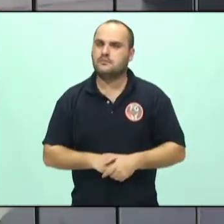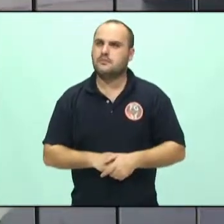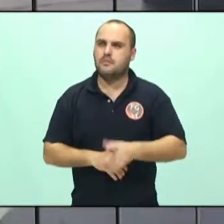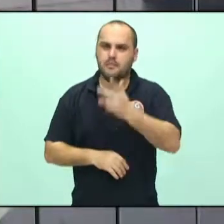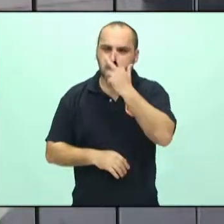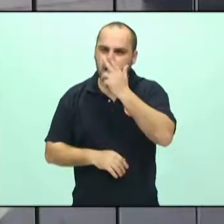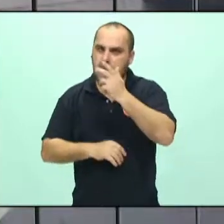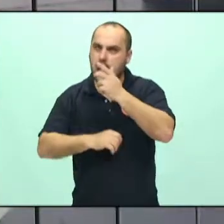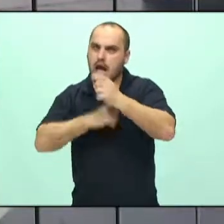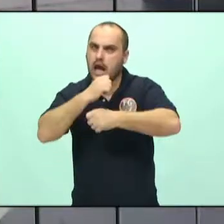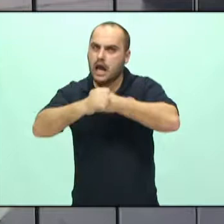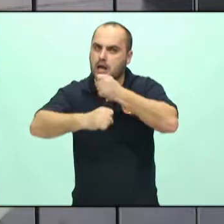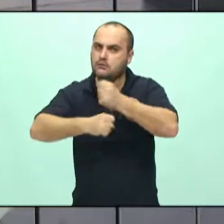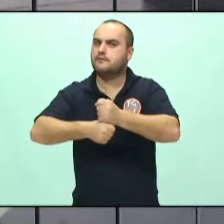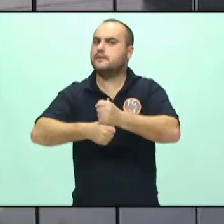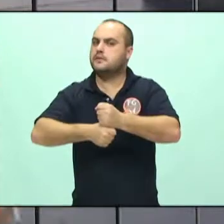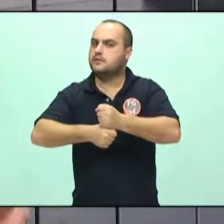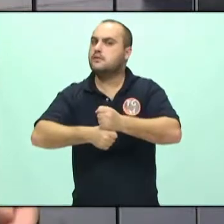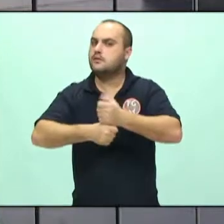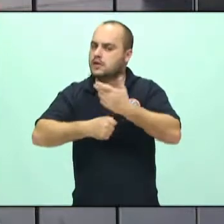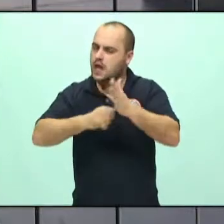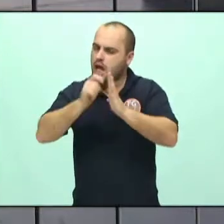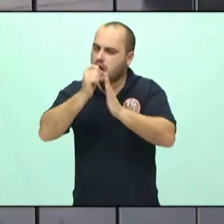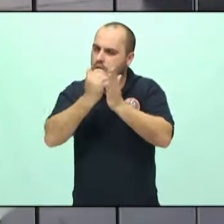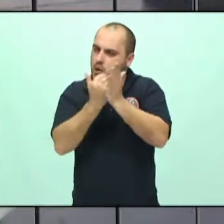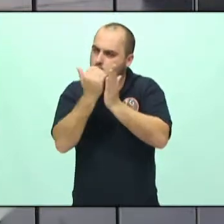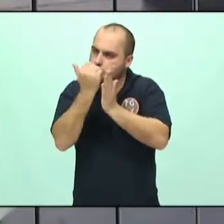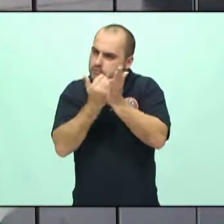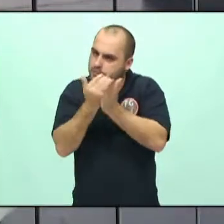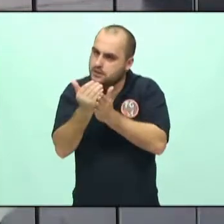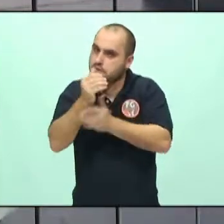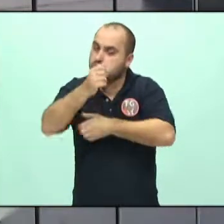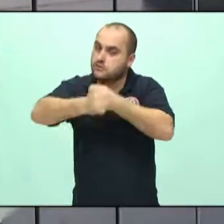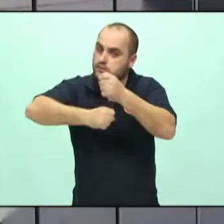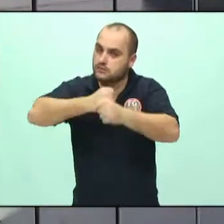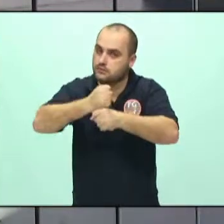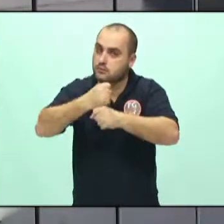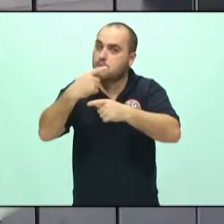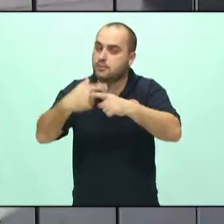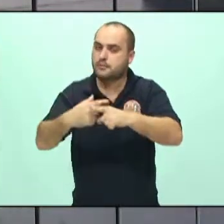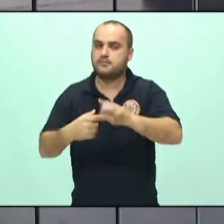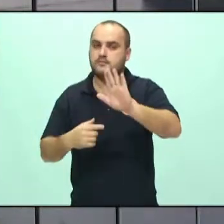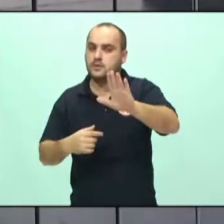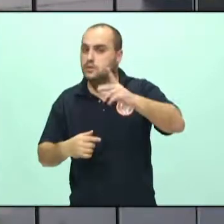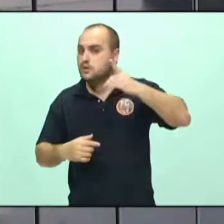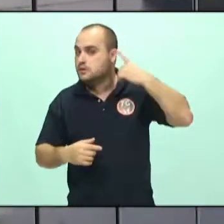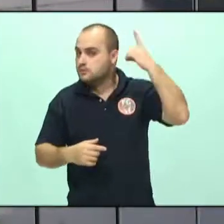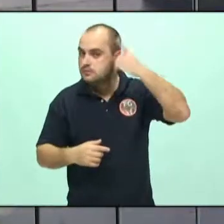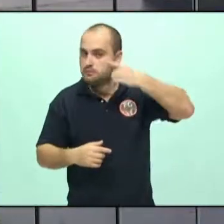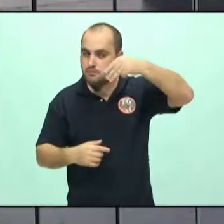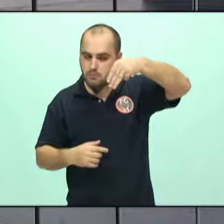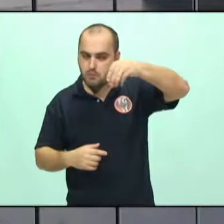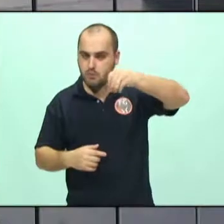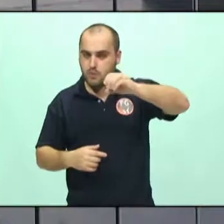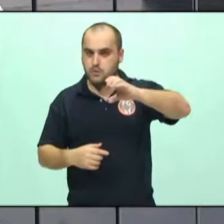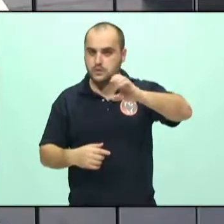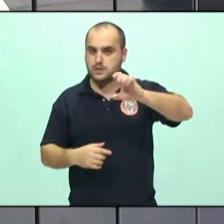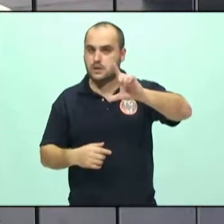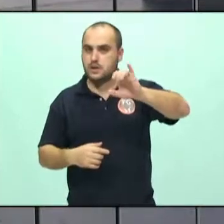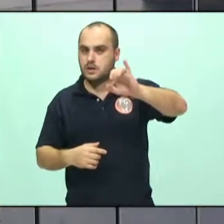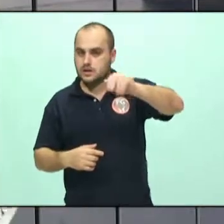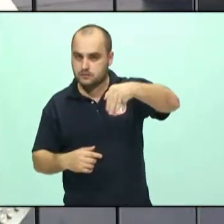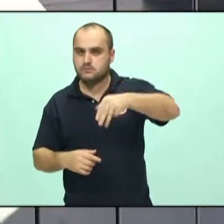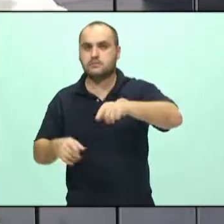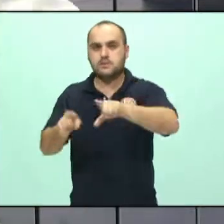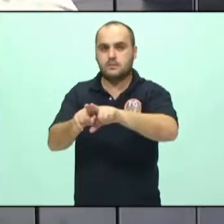a partir do ano que vem, já no início do ano que vem, porque o deputado Mocelin e o deputado Skudilac, que estavam na audiência, disseram, olha,